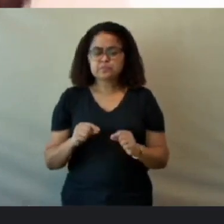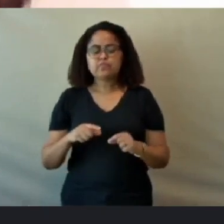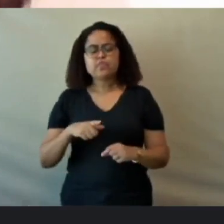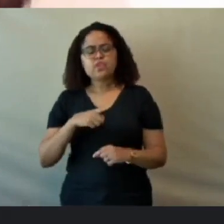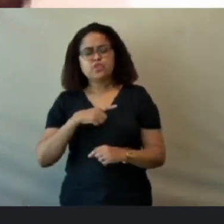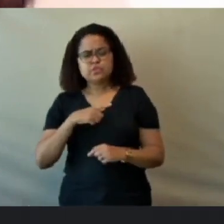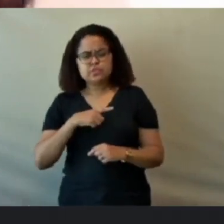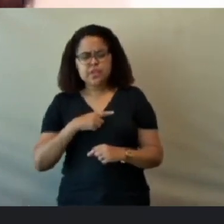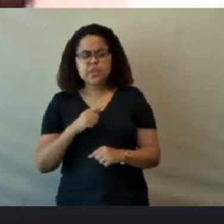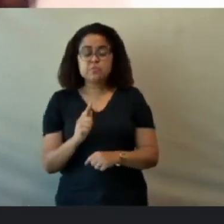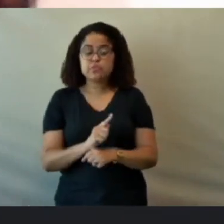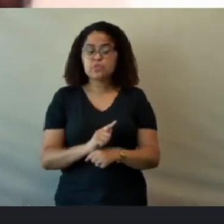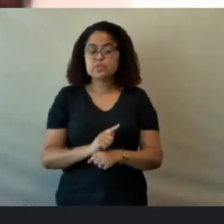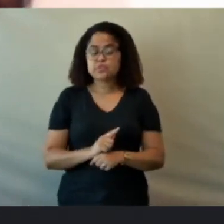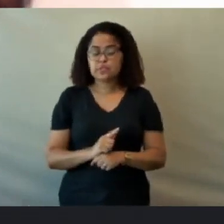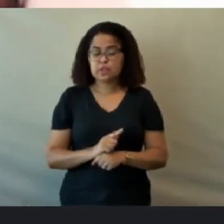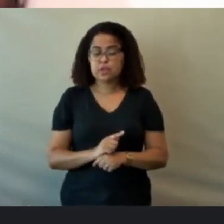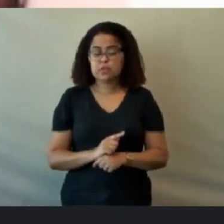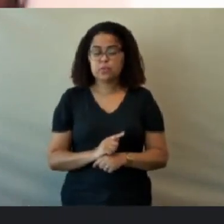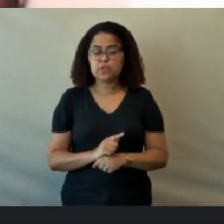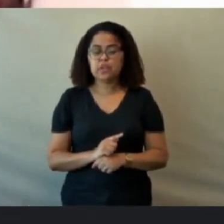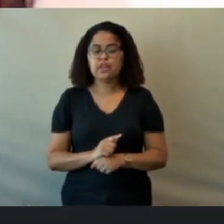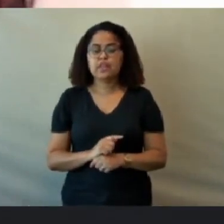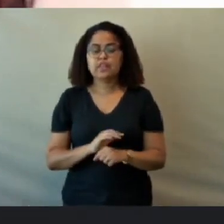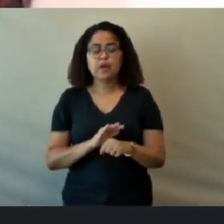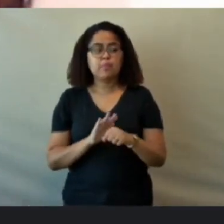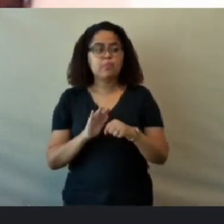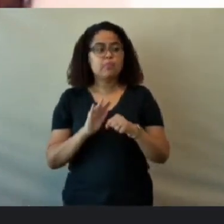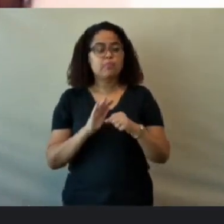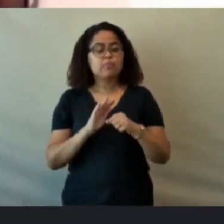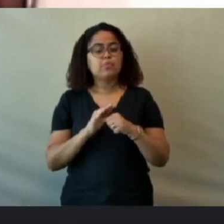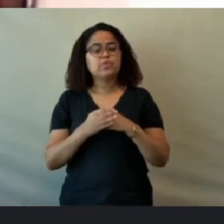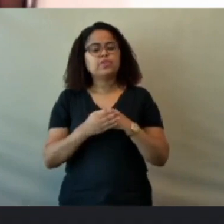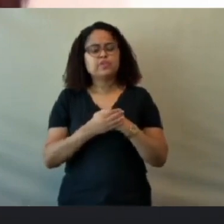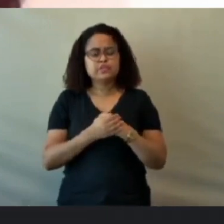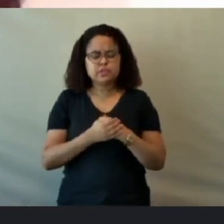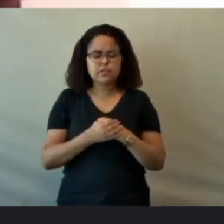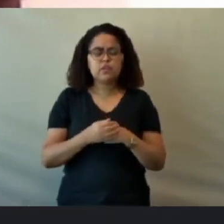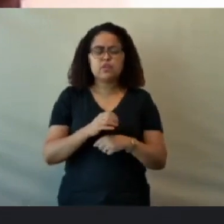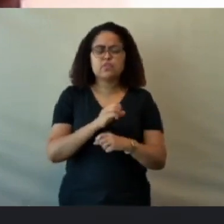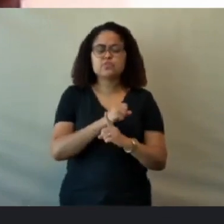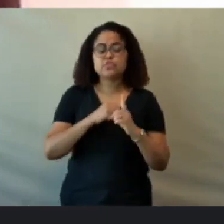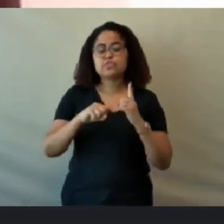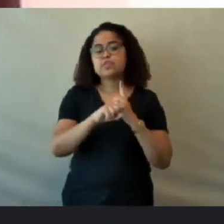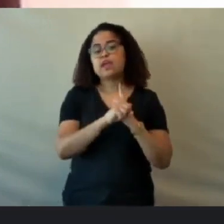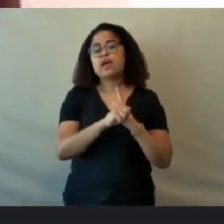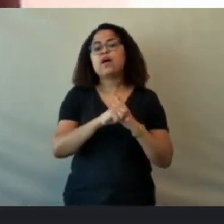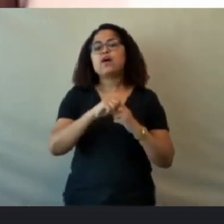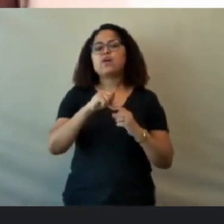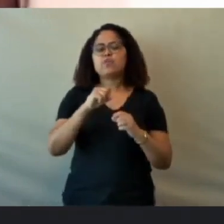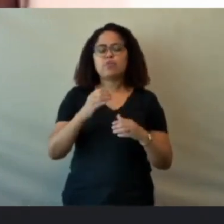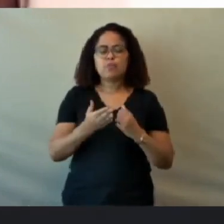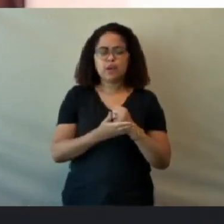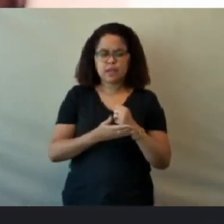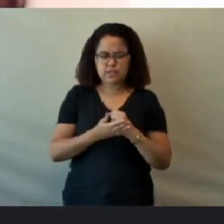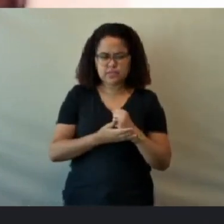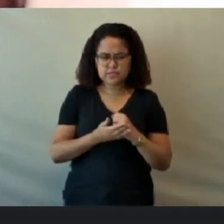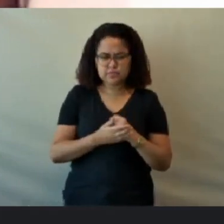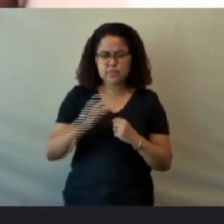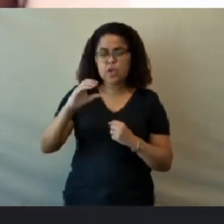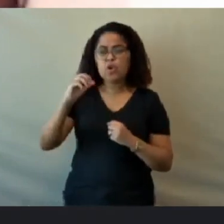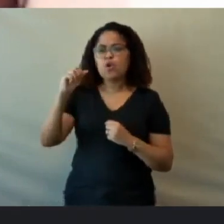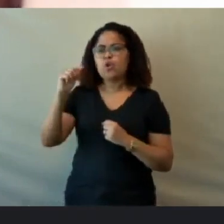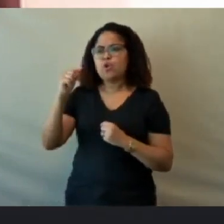proteção social básica, os serviços que são afetados lá nos CRAS, o serviço de convivência e fortalecimento de